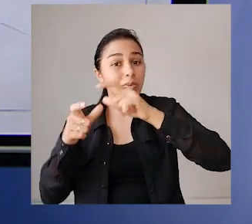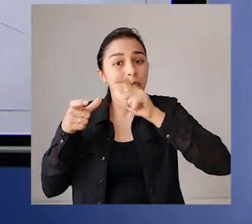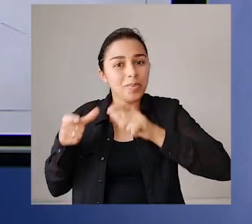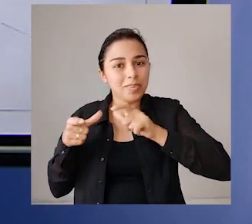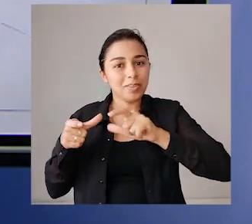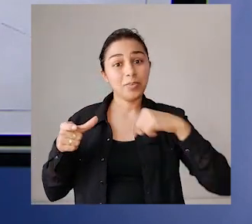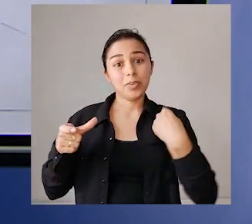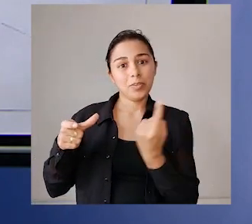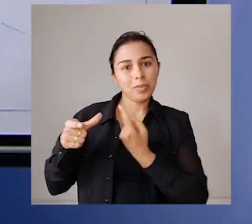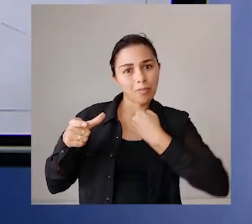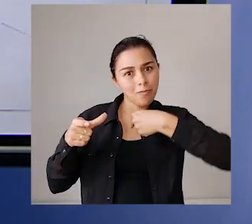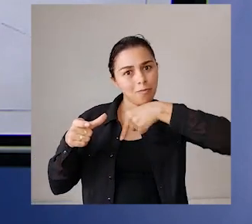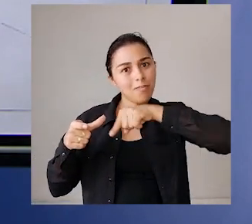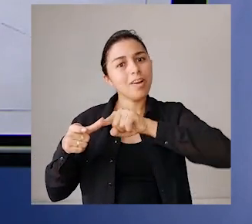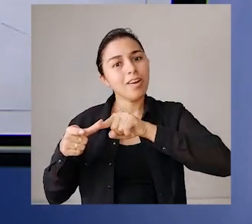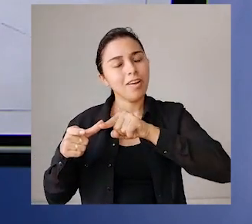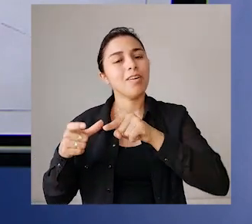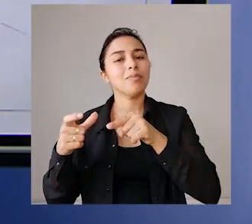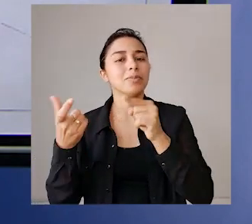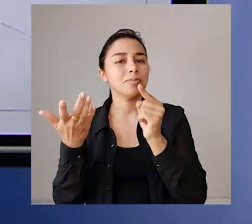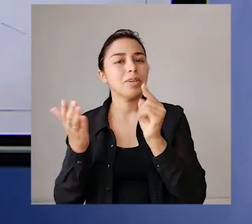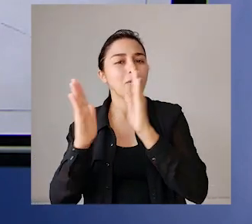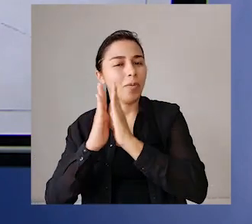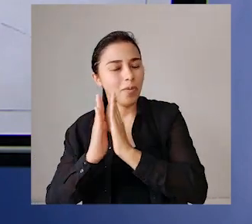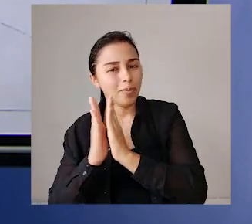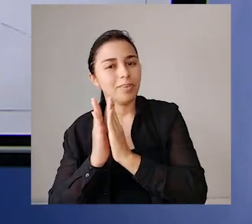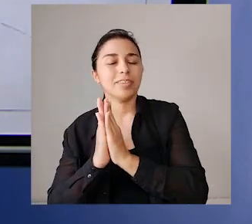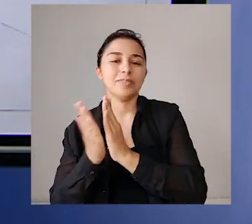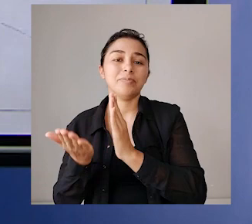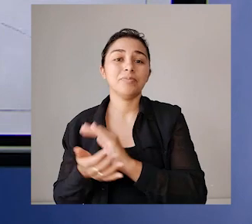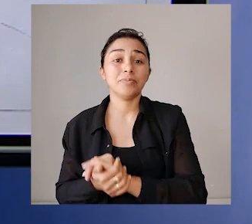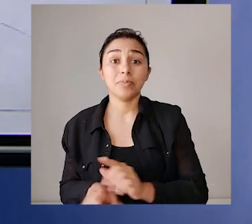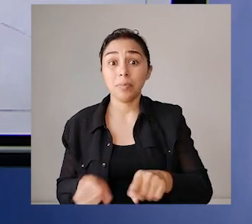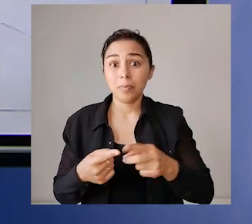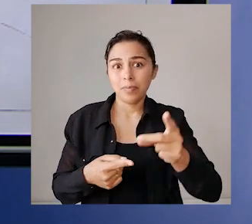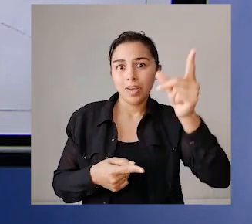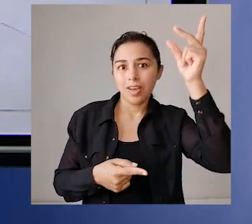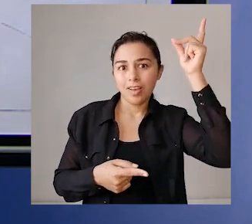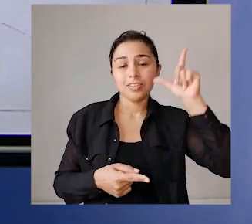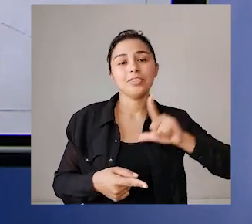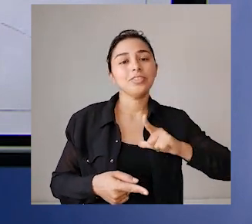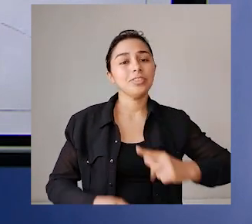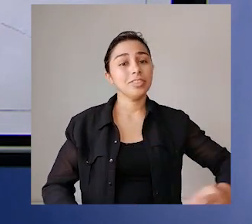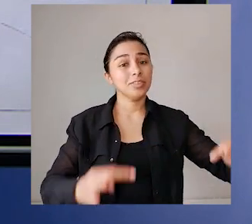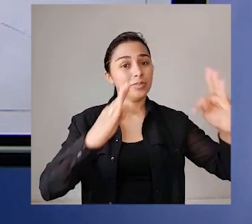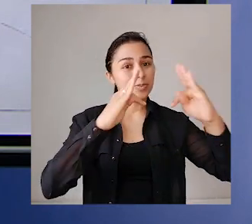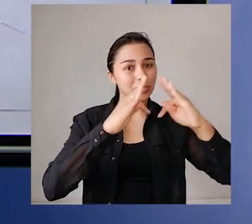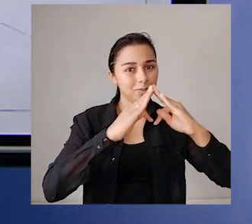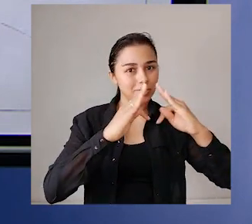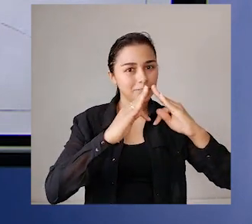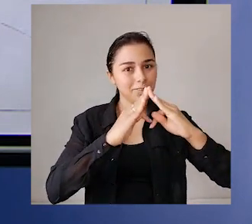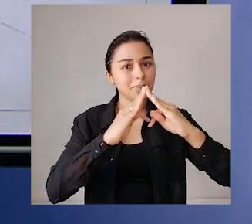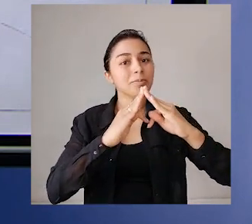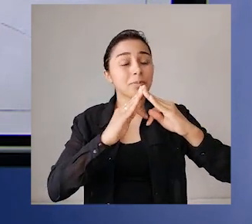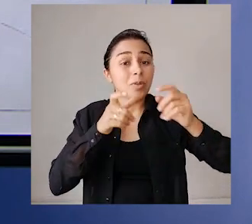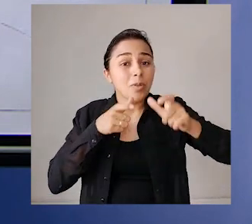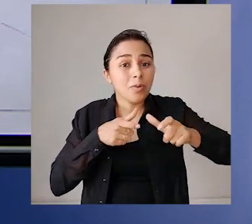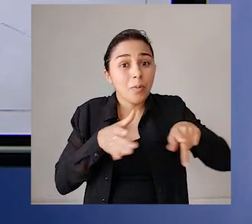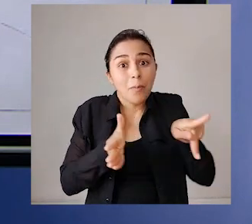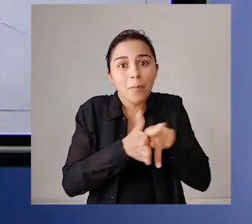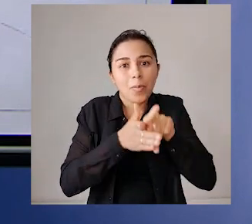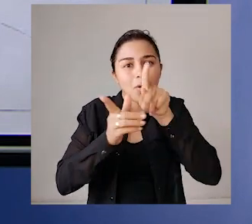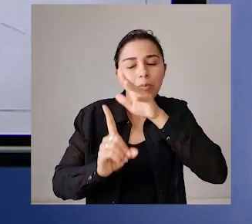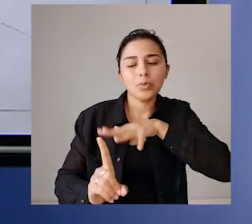gente vai, né, para cultivar a nossa fé. Naquela época, existiam os templos dos deuses.